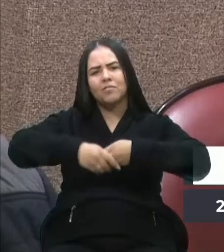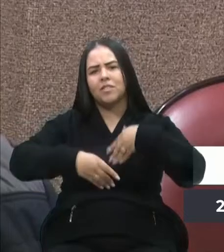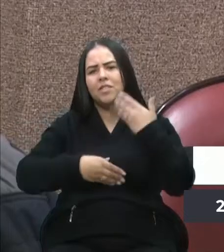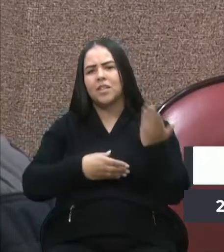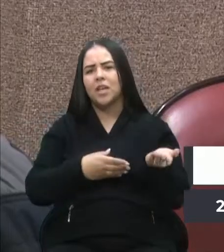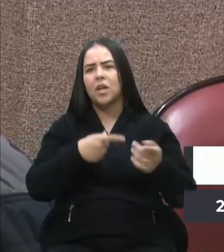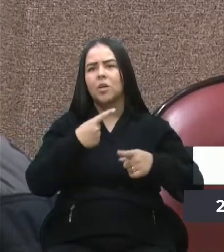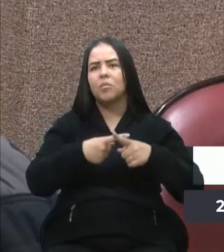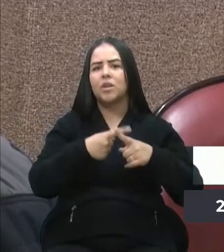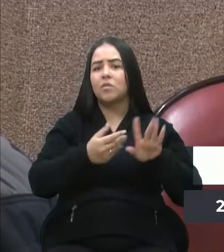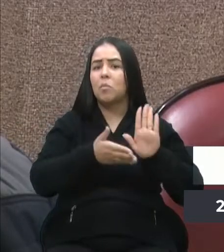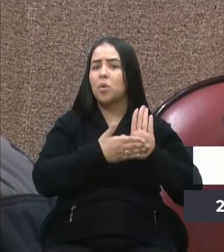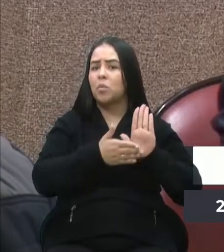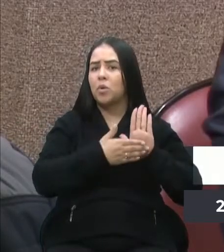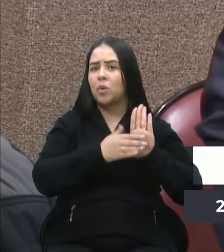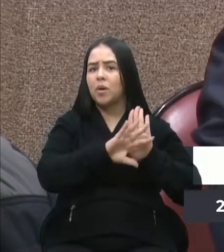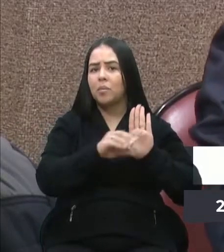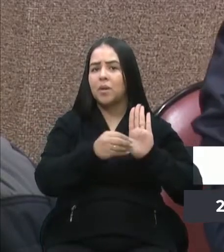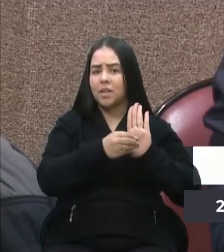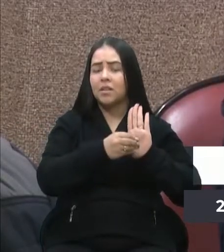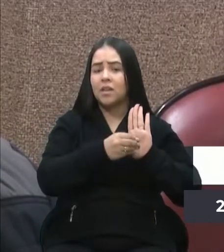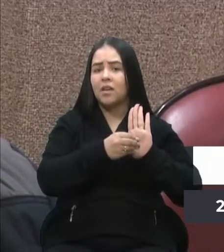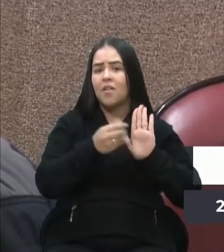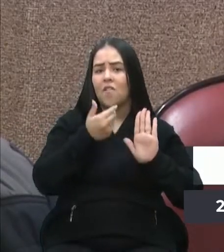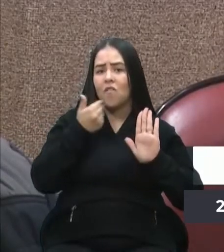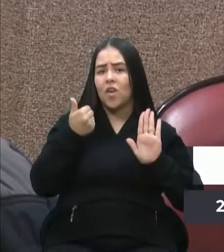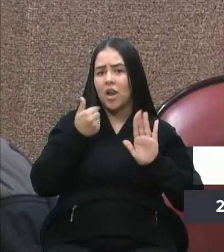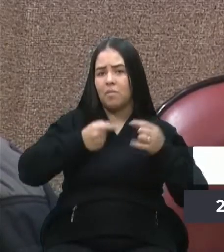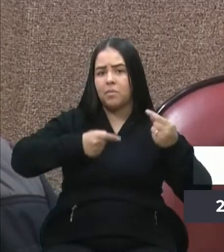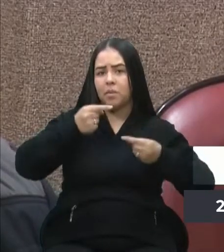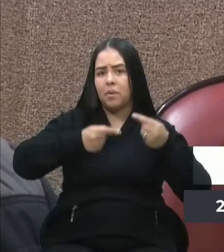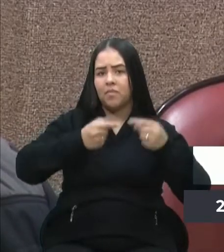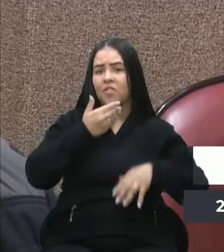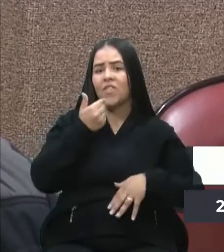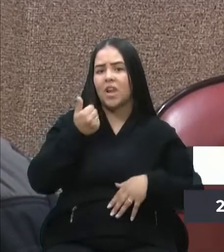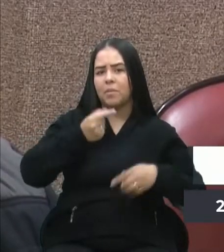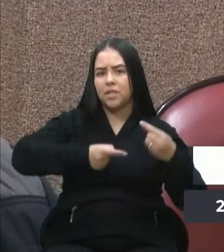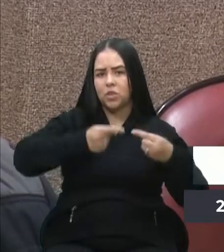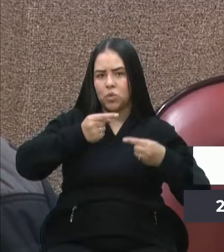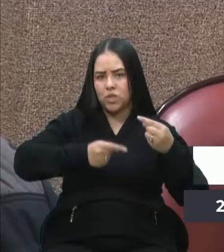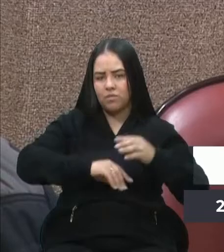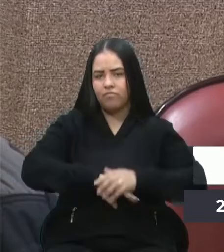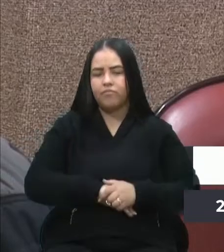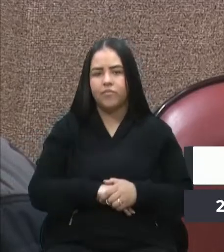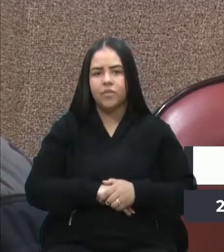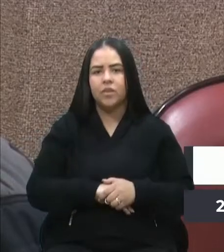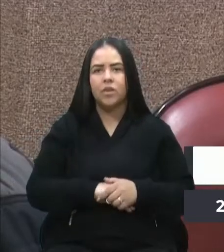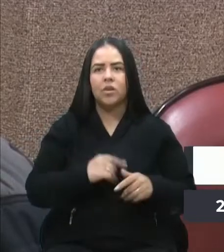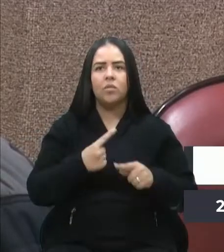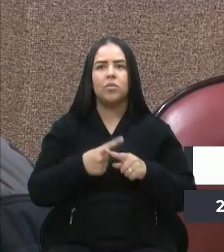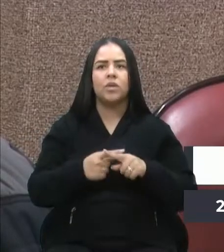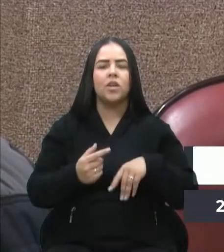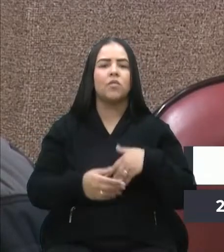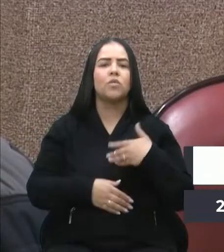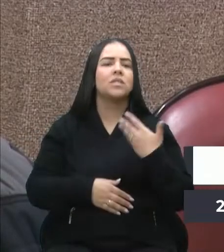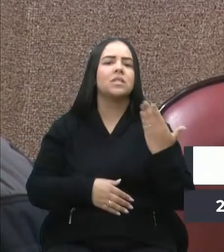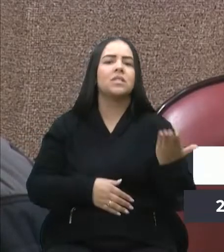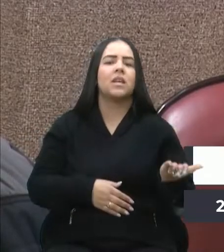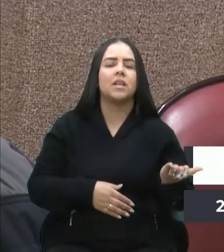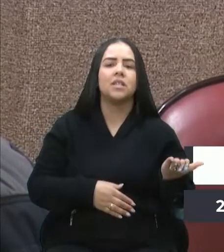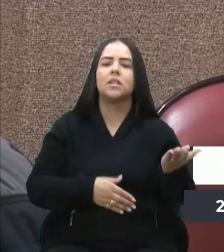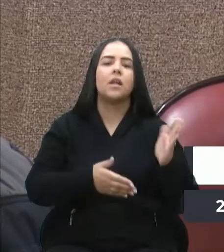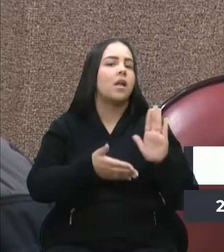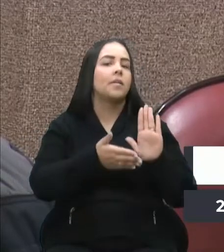fato de o senhor propor a emenda já valeu pelo debate. Já valeu pelo debate. A sua situação de colocar essa